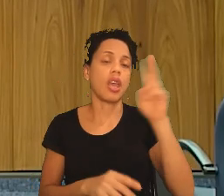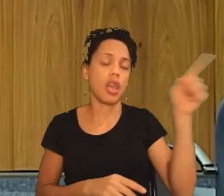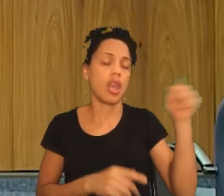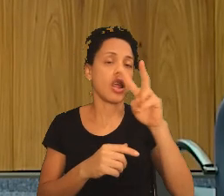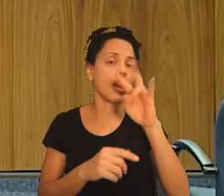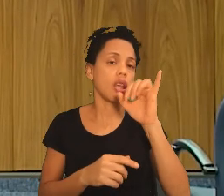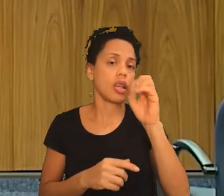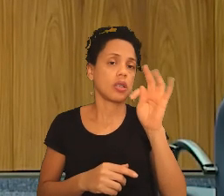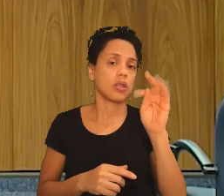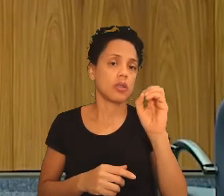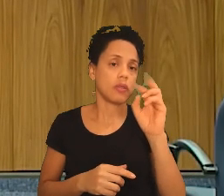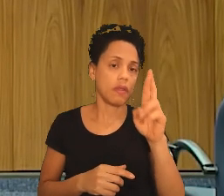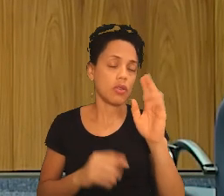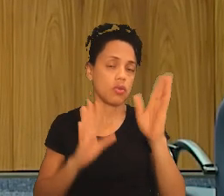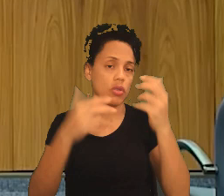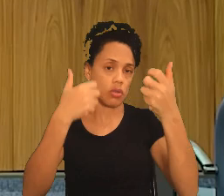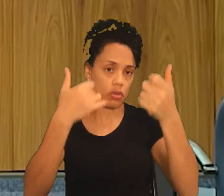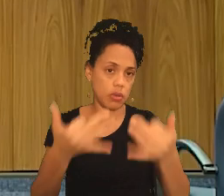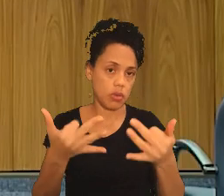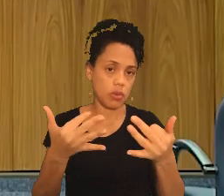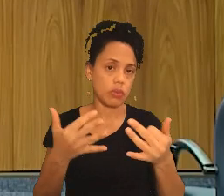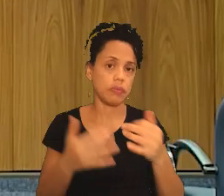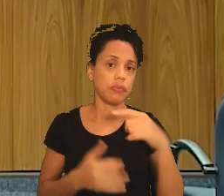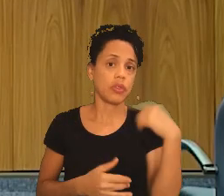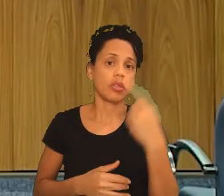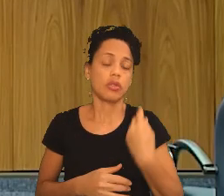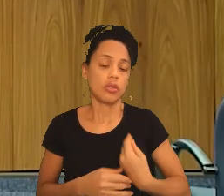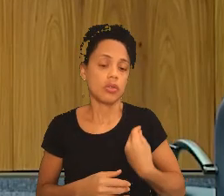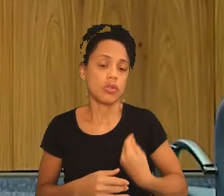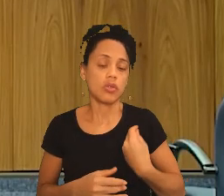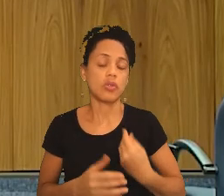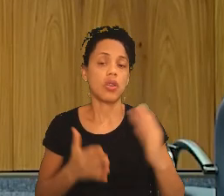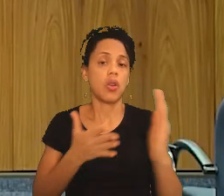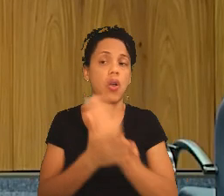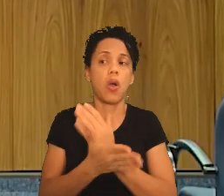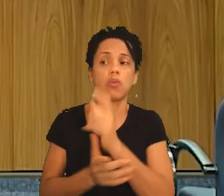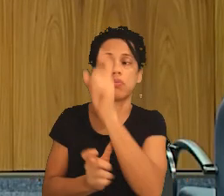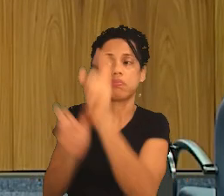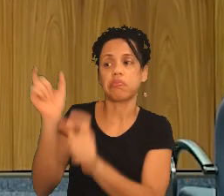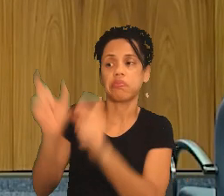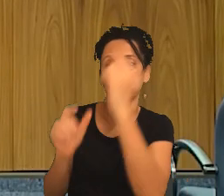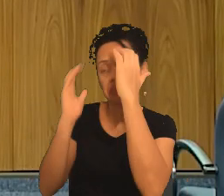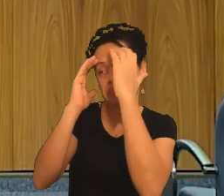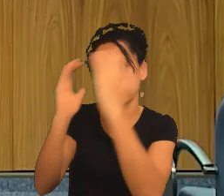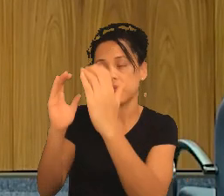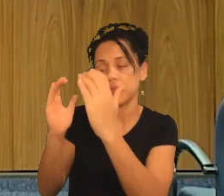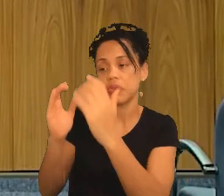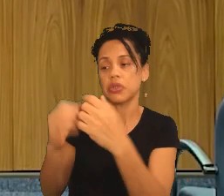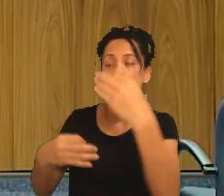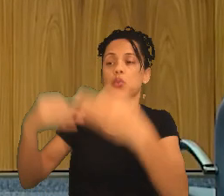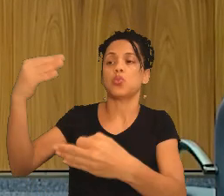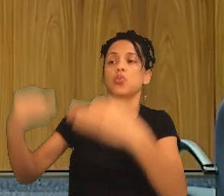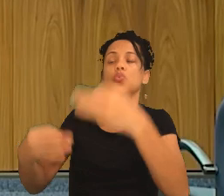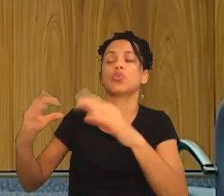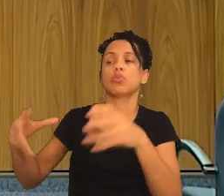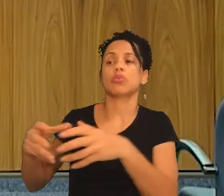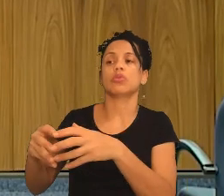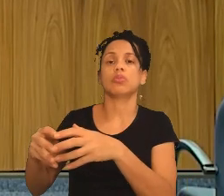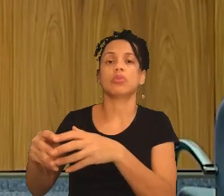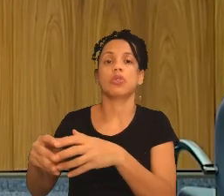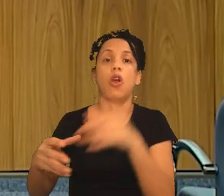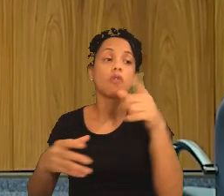forma hierarquizar situações. E aí um outro conceito que é relevante, também dialogando um pouco com a fala do Vitor, a ideia